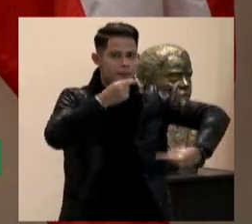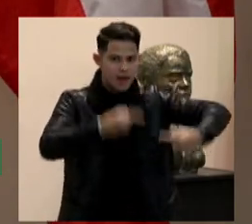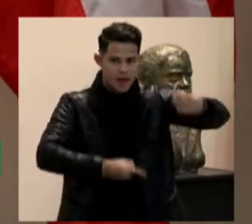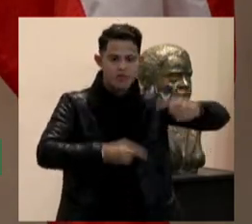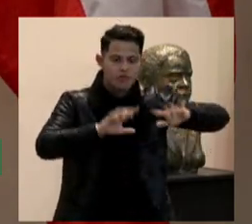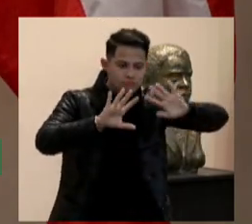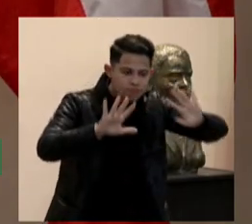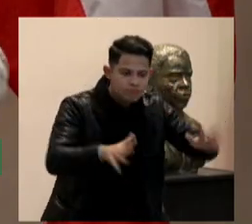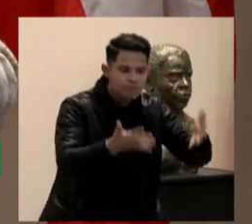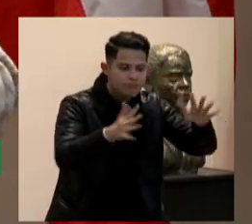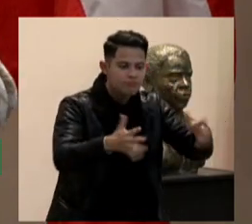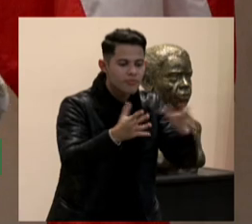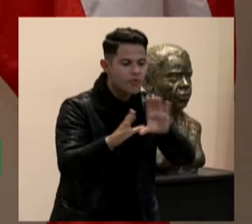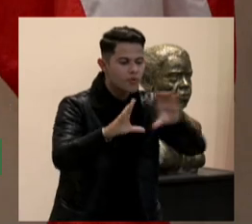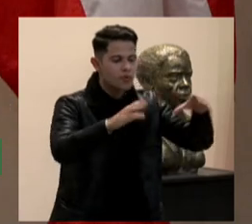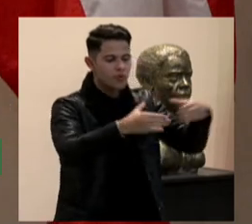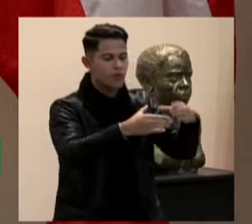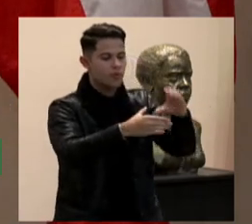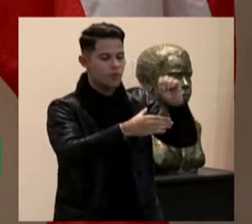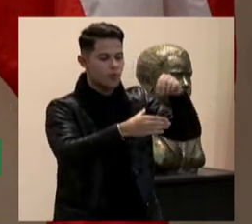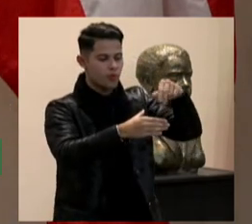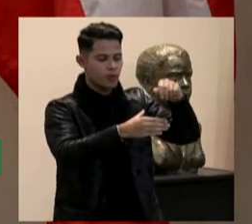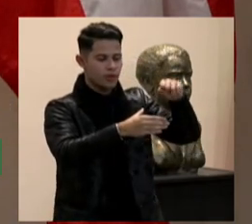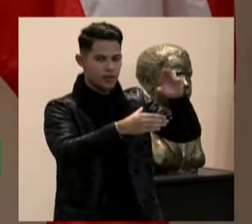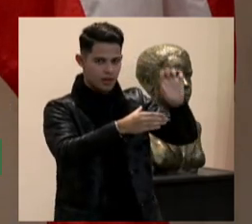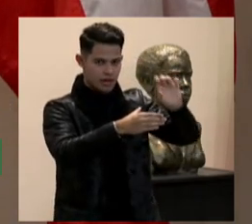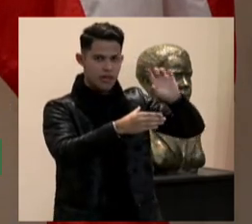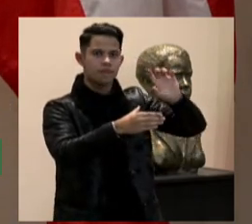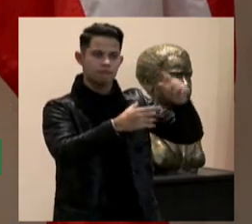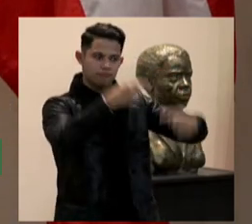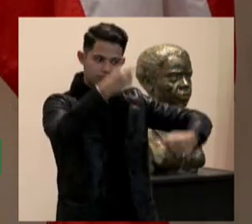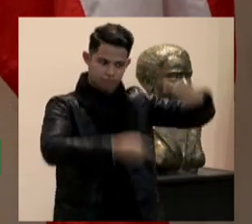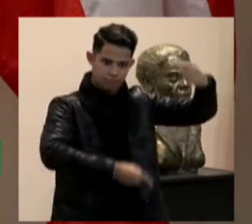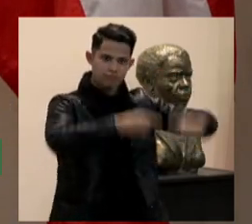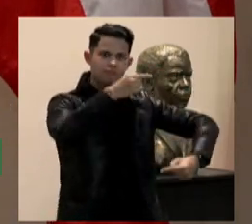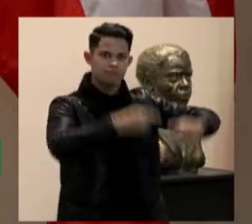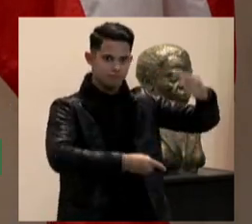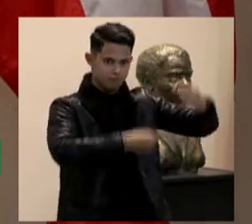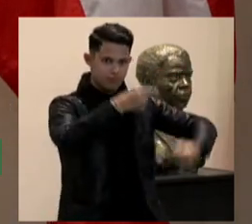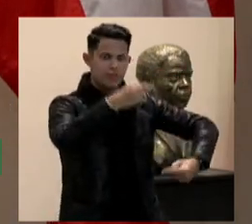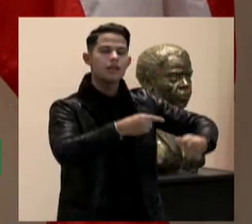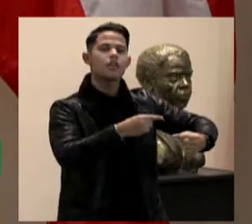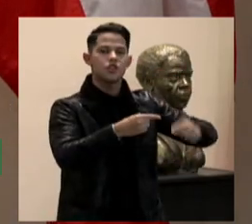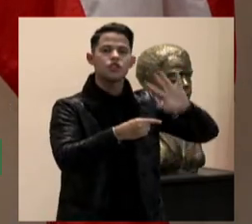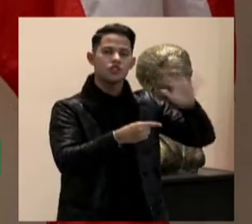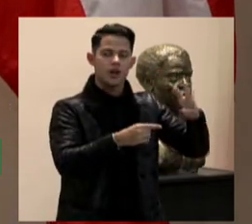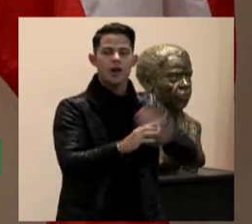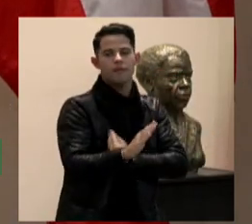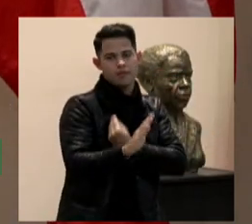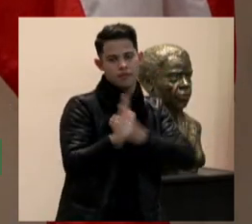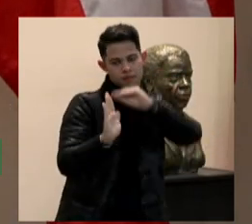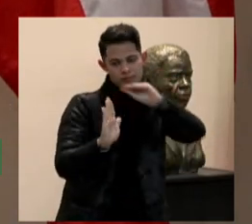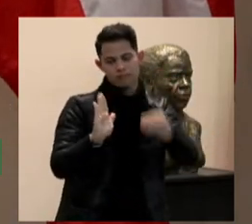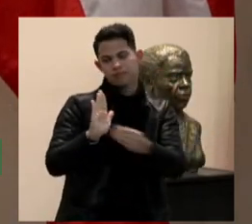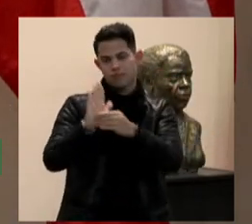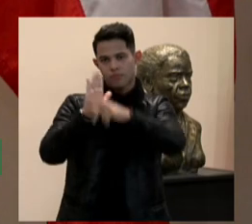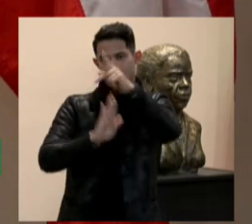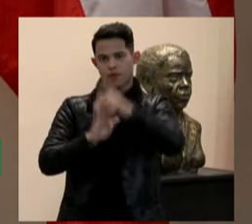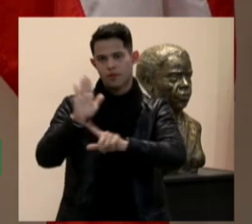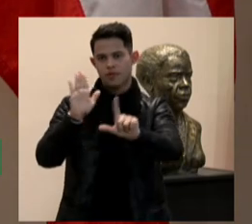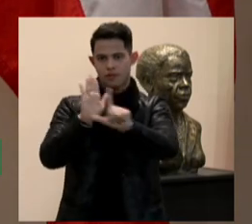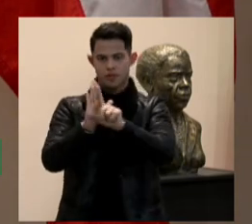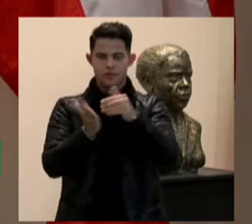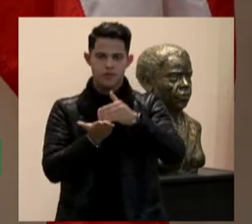CONAI reverberou e aparece nesse PL que a gente vai começar o debate e a